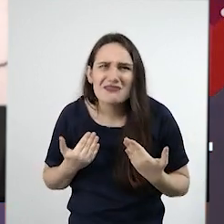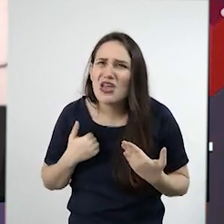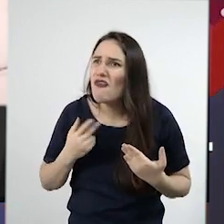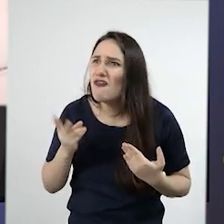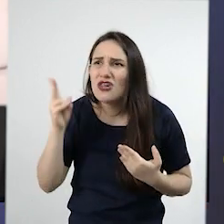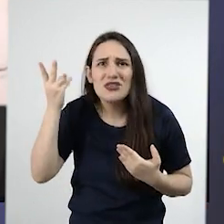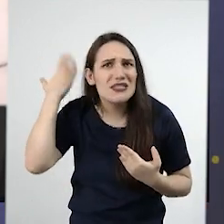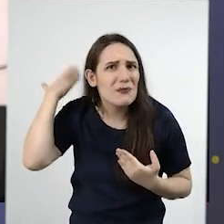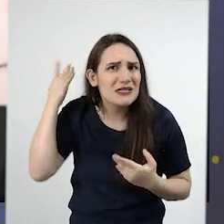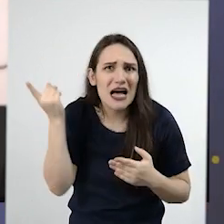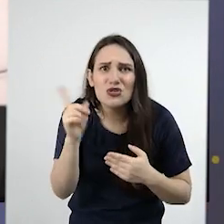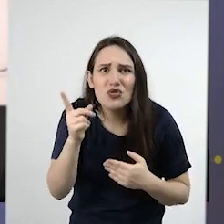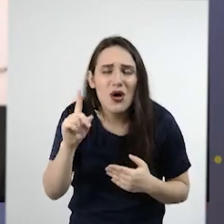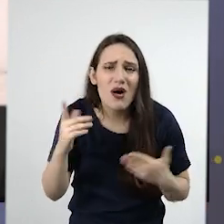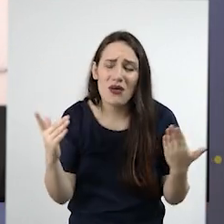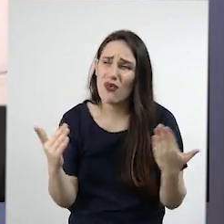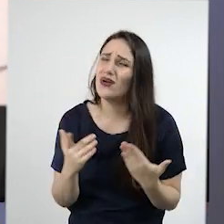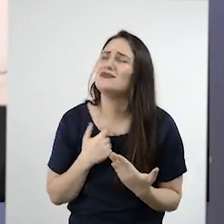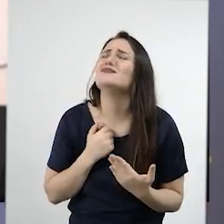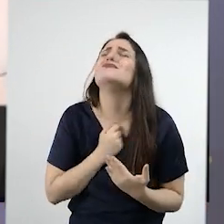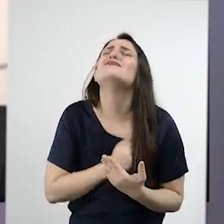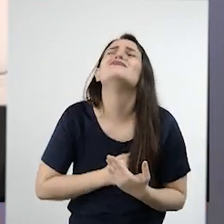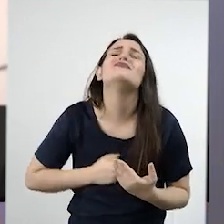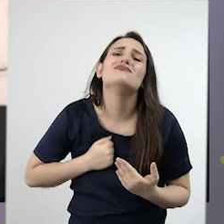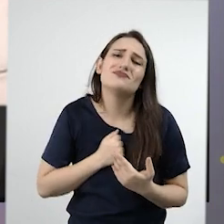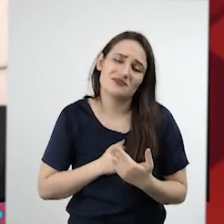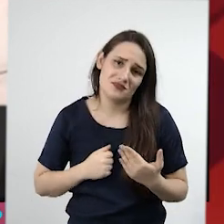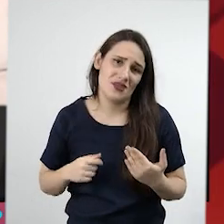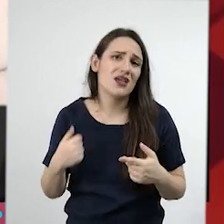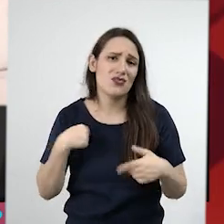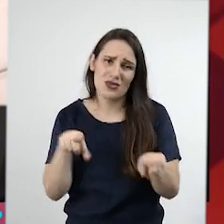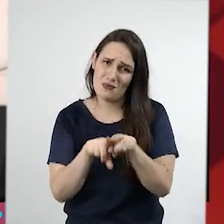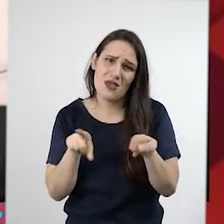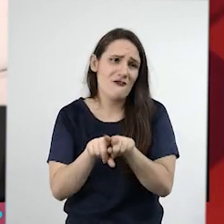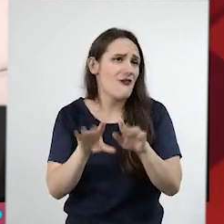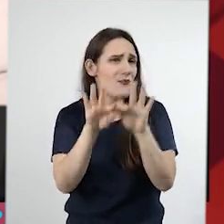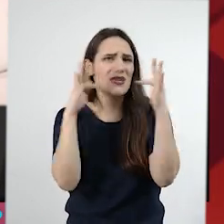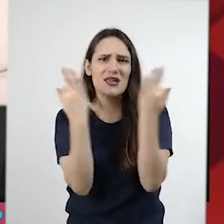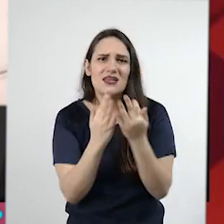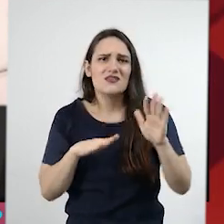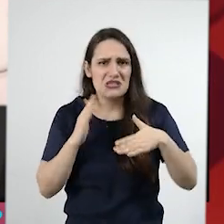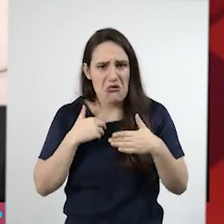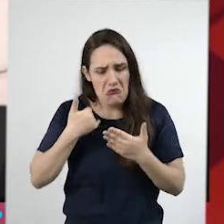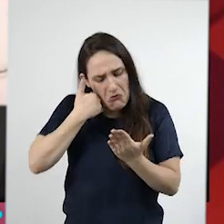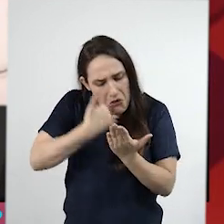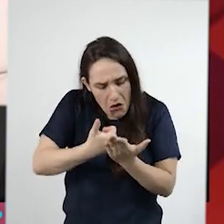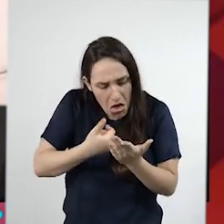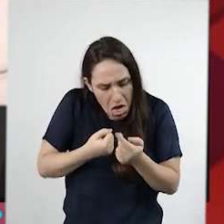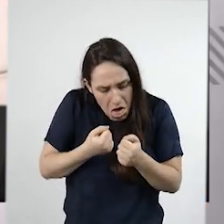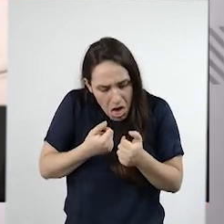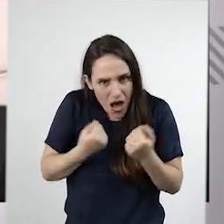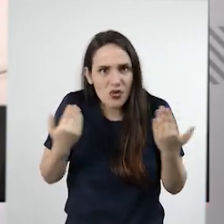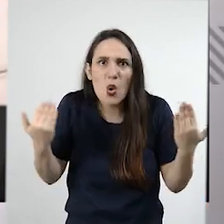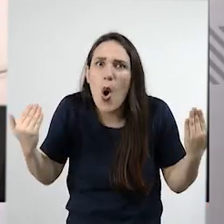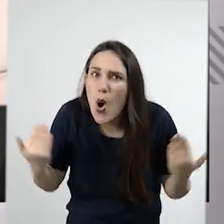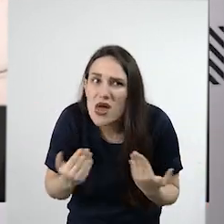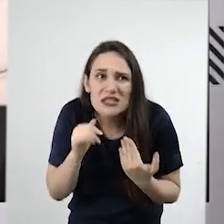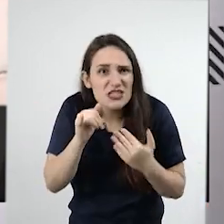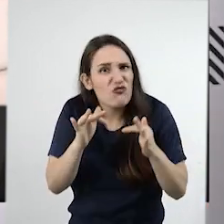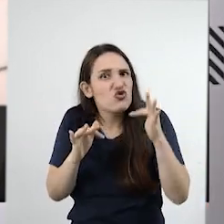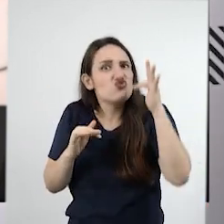aqueles mais idosos da família, que, por uma razão óbvia, estão isolados realmente. Mas agora, falando do Dia